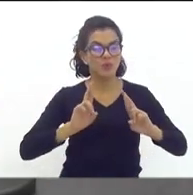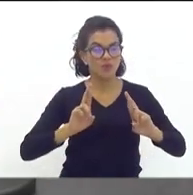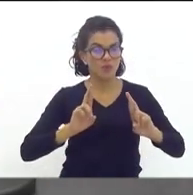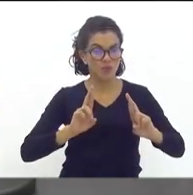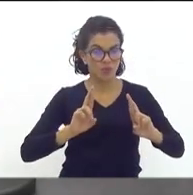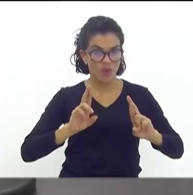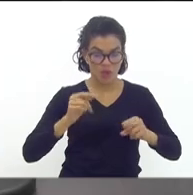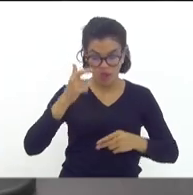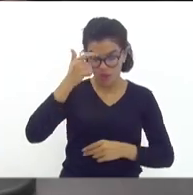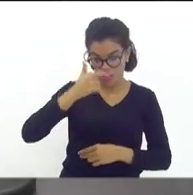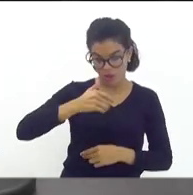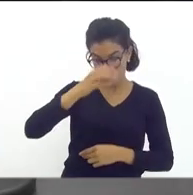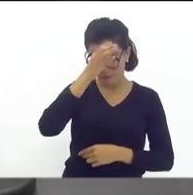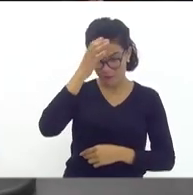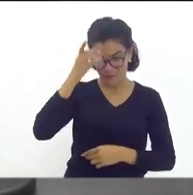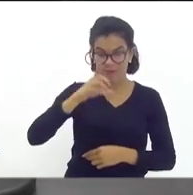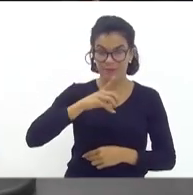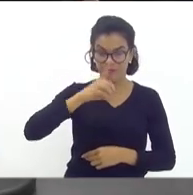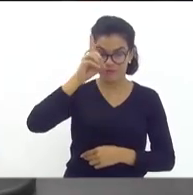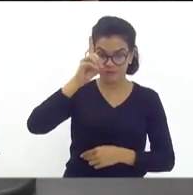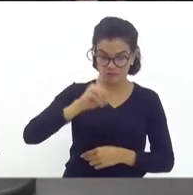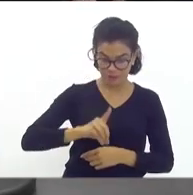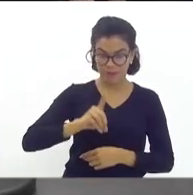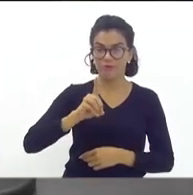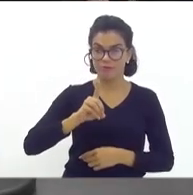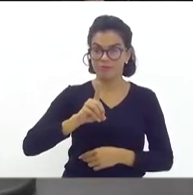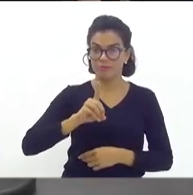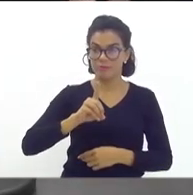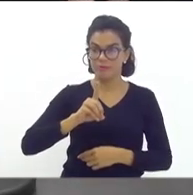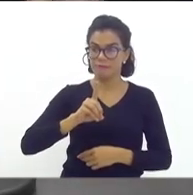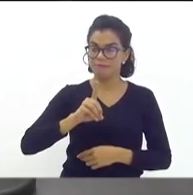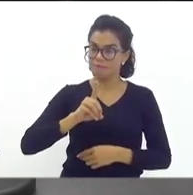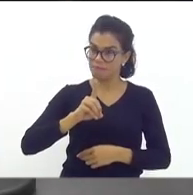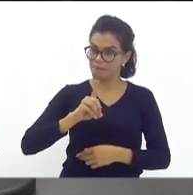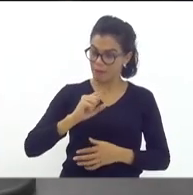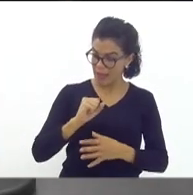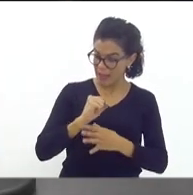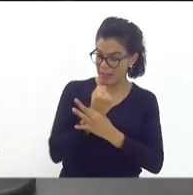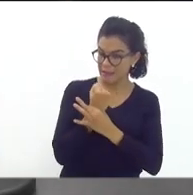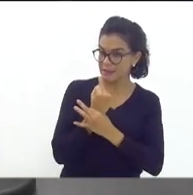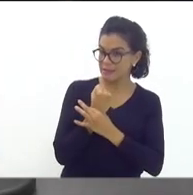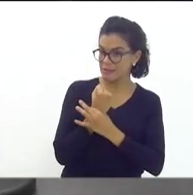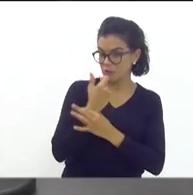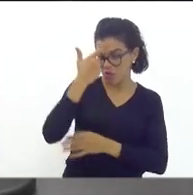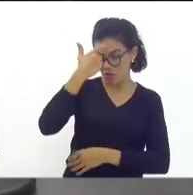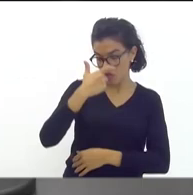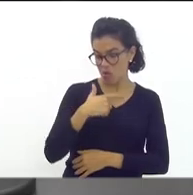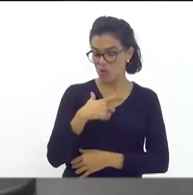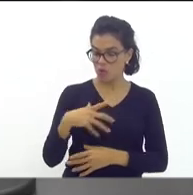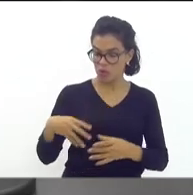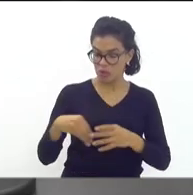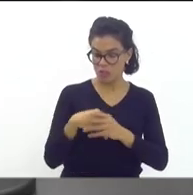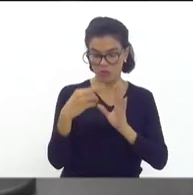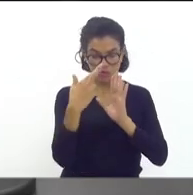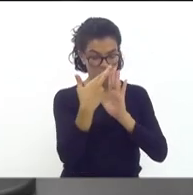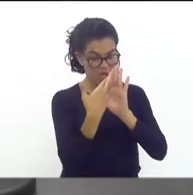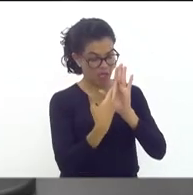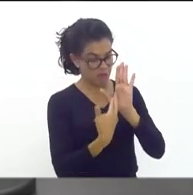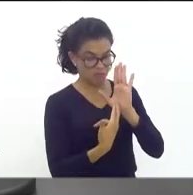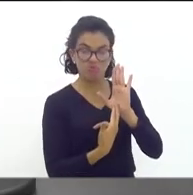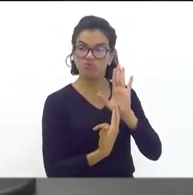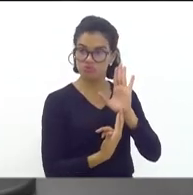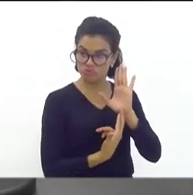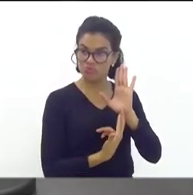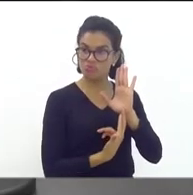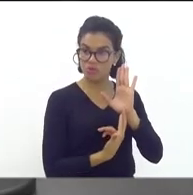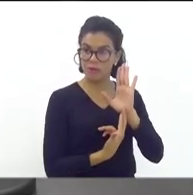usuário que tem o direito consiga ter o seu direito concedido se ele está dentro daquelas condições lá que que